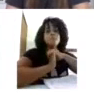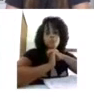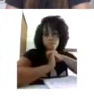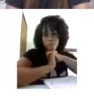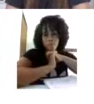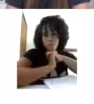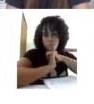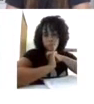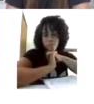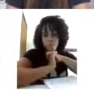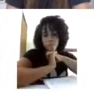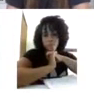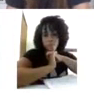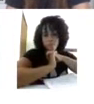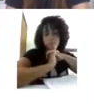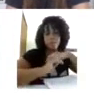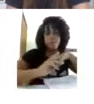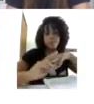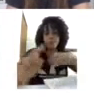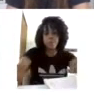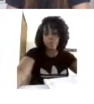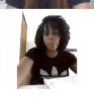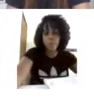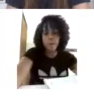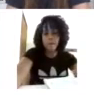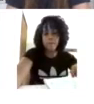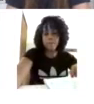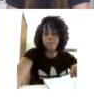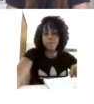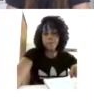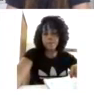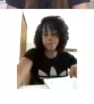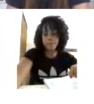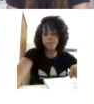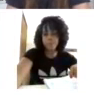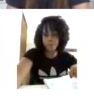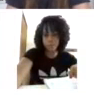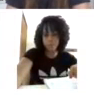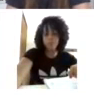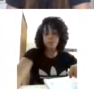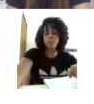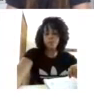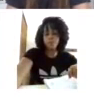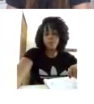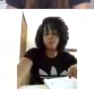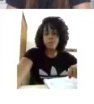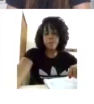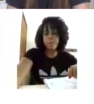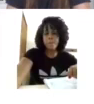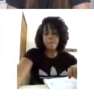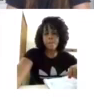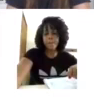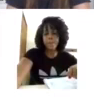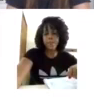Então, pode passar o slide. Após a apresentação, né, o professor Romilson já fez a apresentação do nosso grupo, eu vou trazer